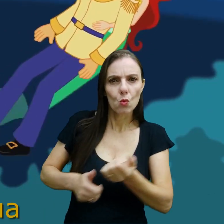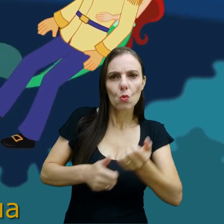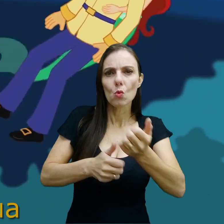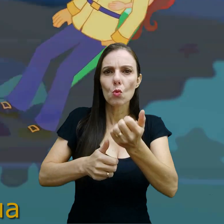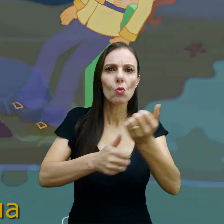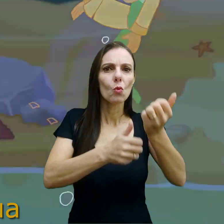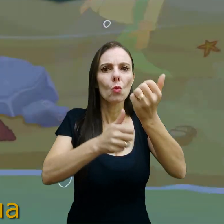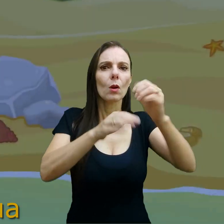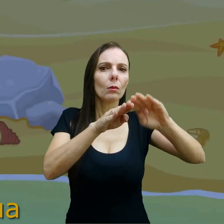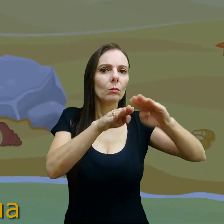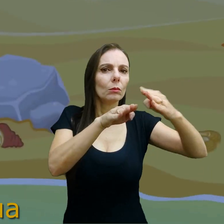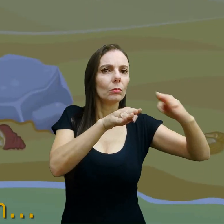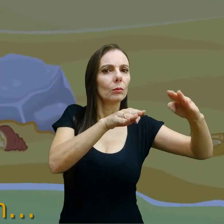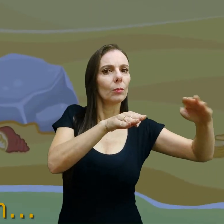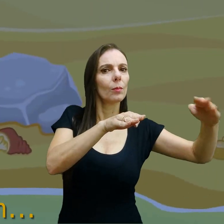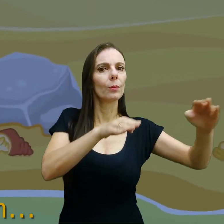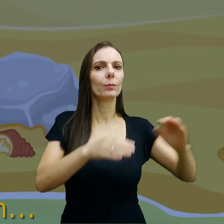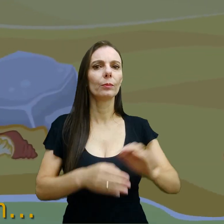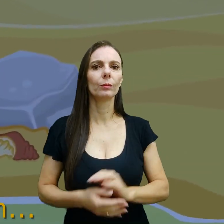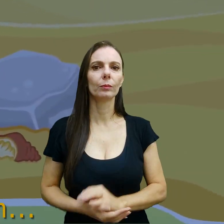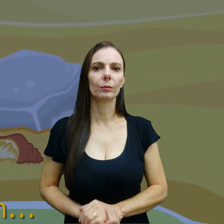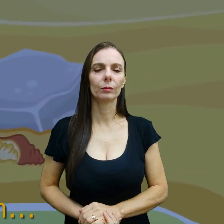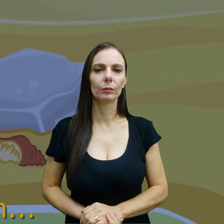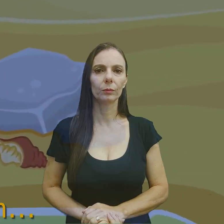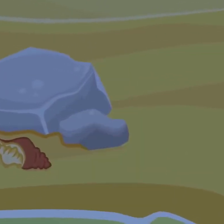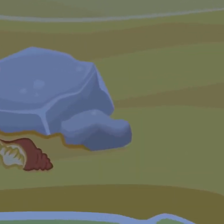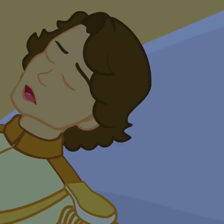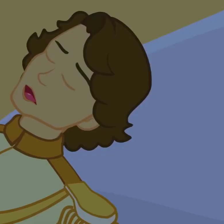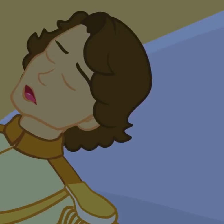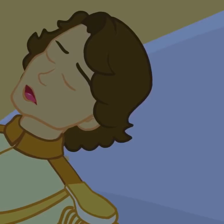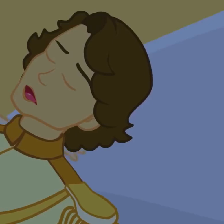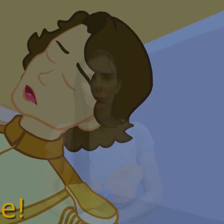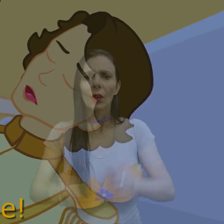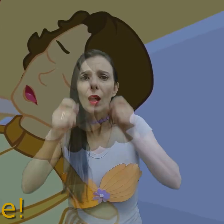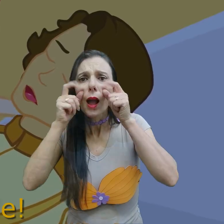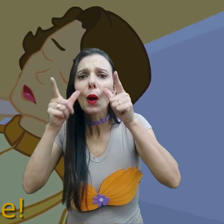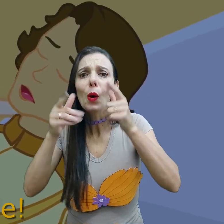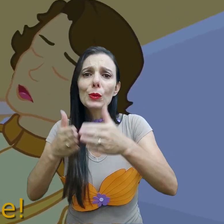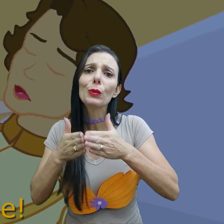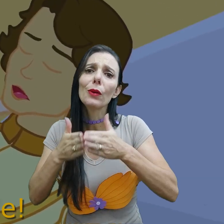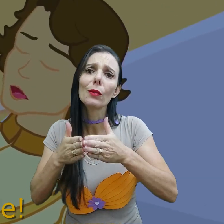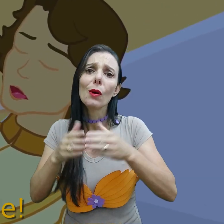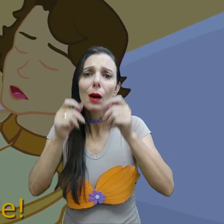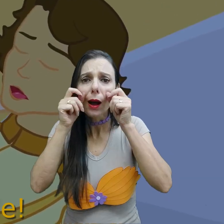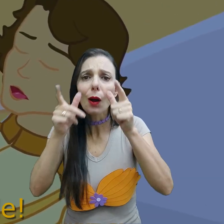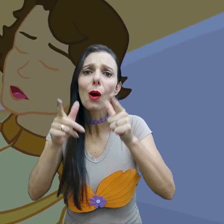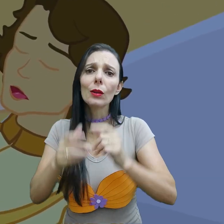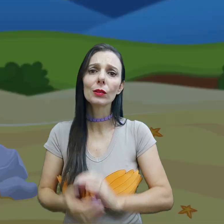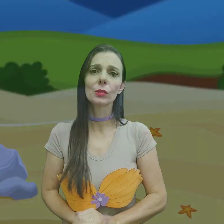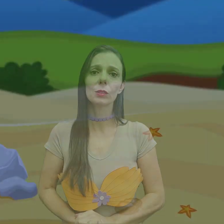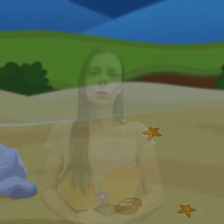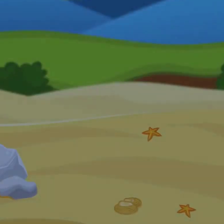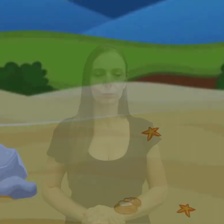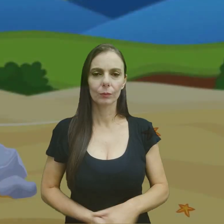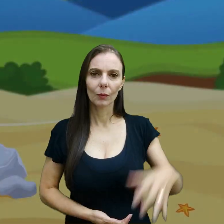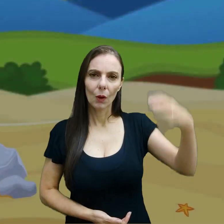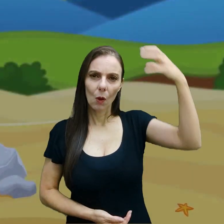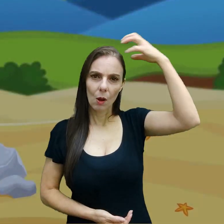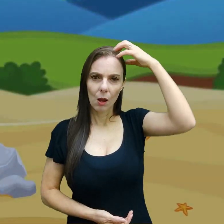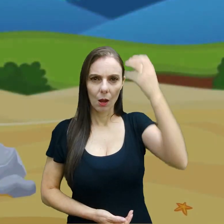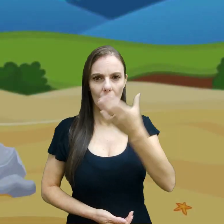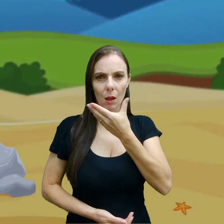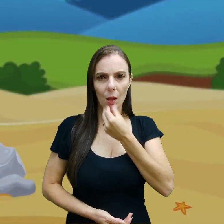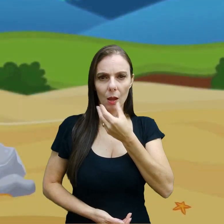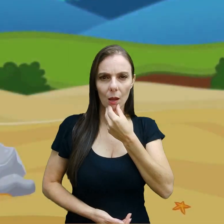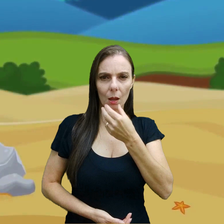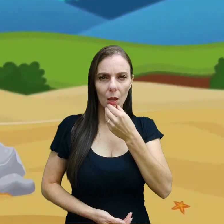imediatamente puxou para fora da água e o levou para a margem. Acorde, por favor, acorde! O